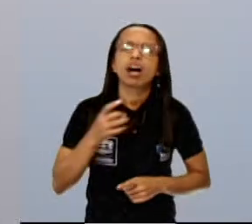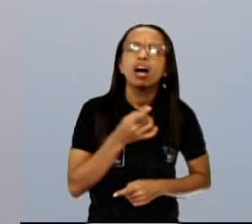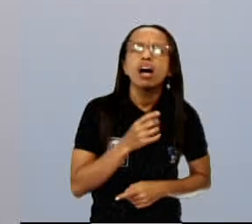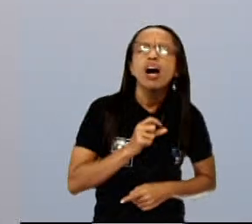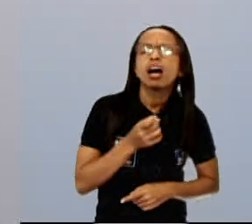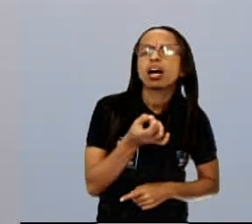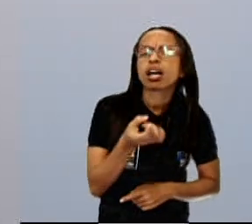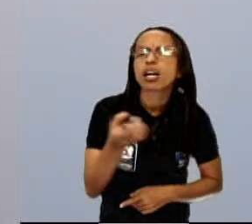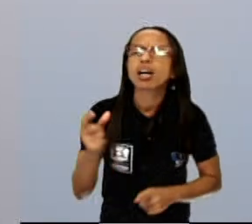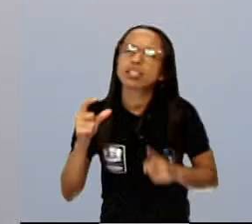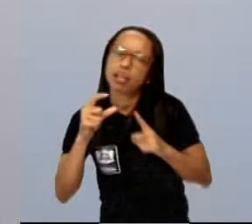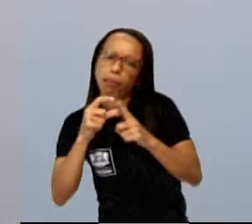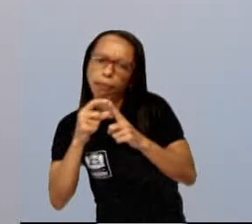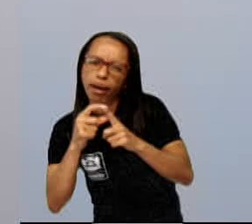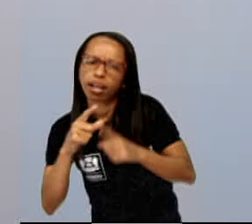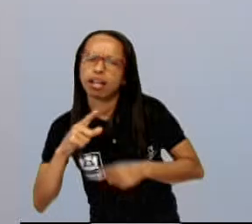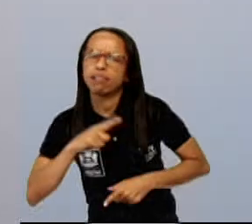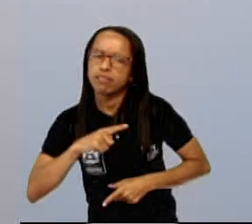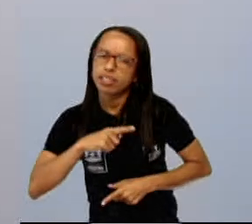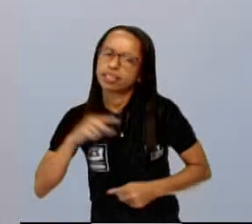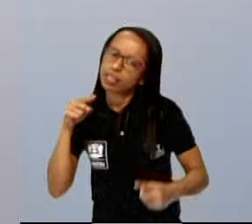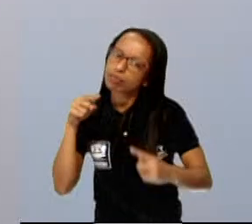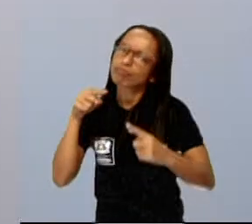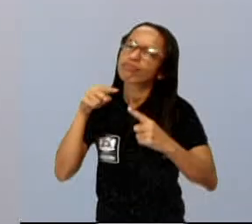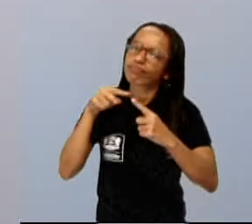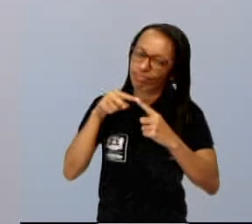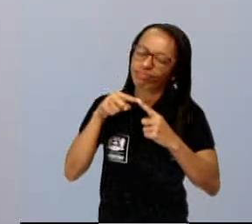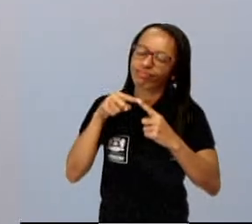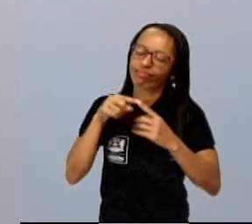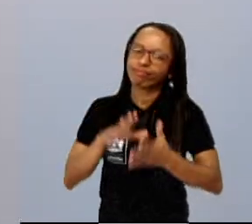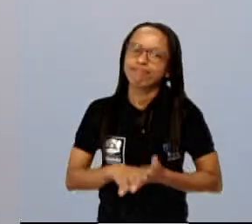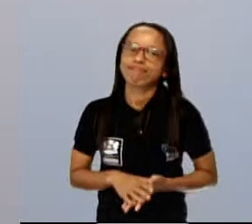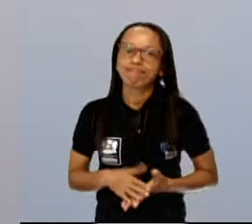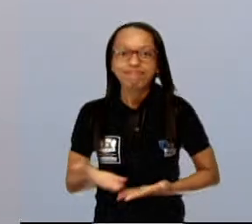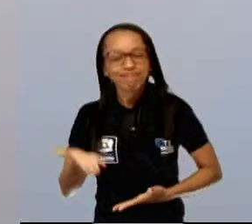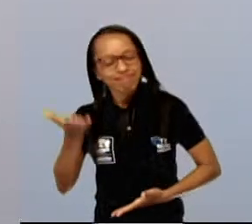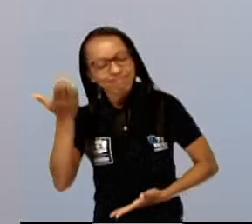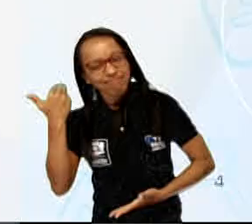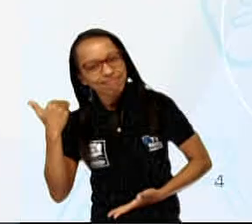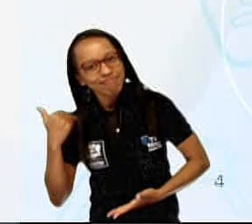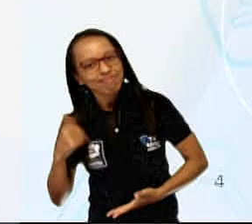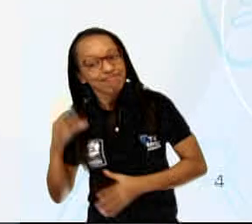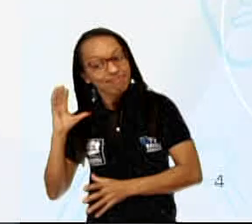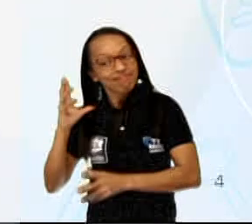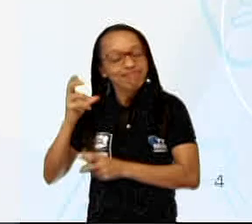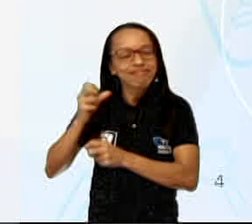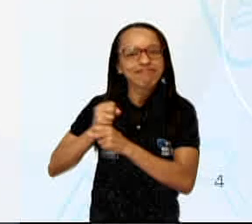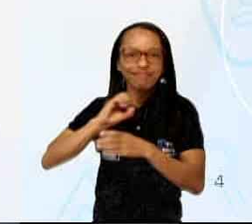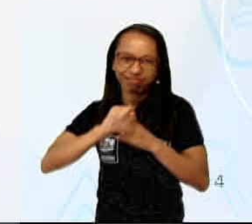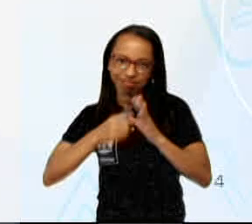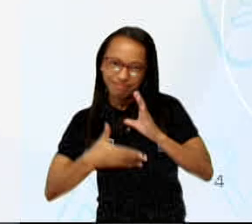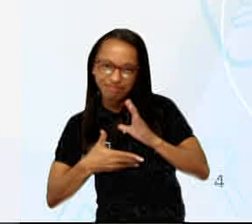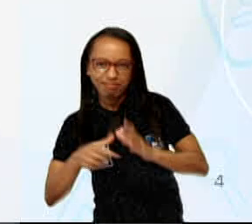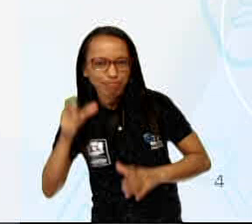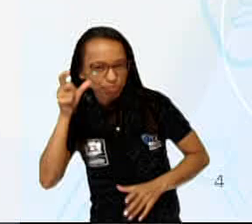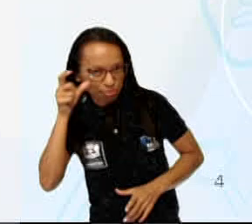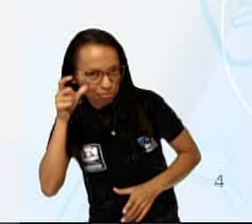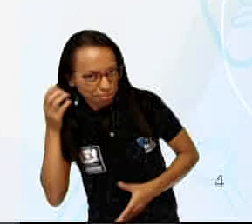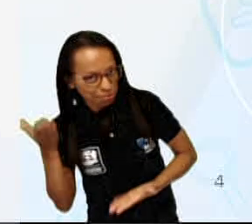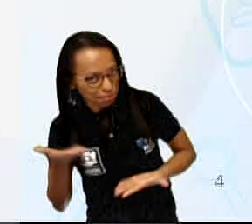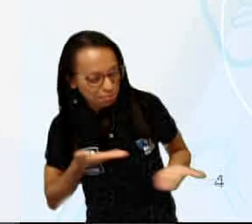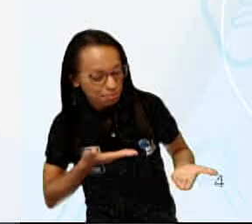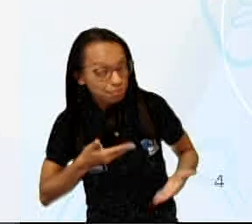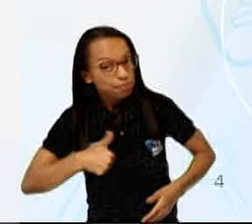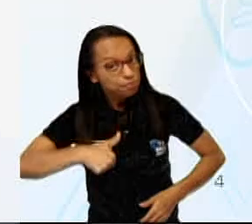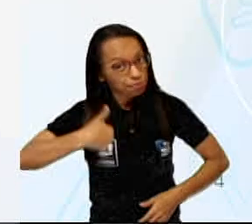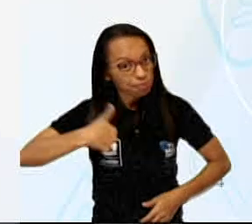sua função, tem o seu objetivo. Mas vamos lá retomar as características do gênero conto. Observem aqui. Primeiro,